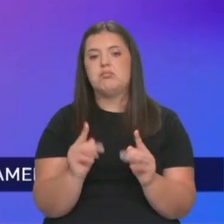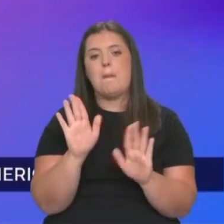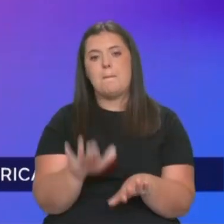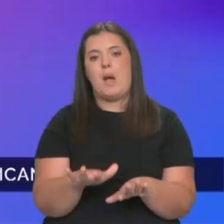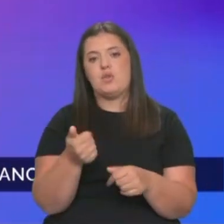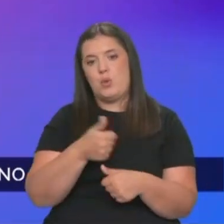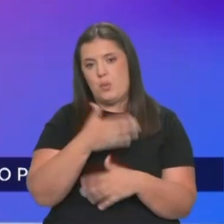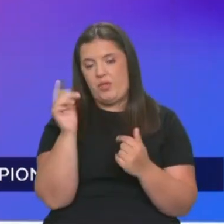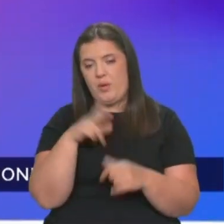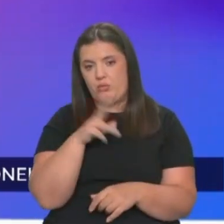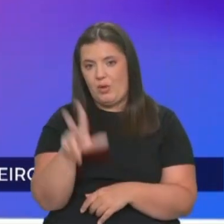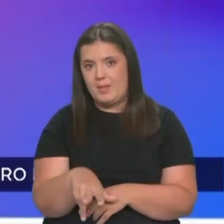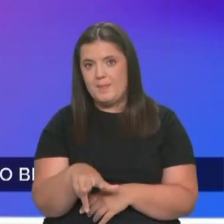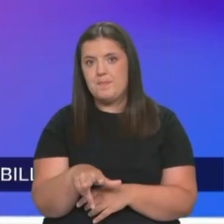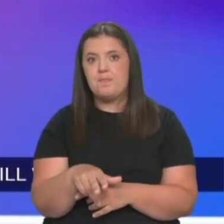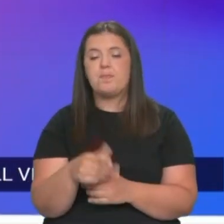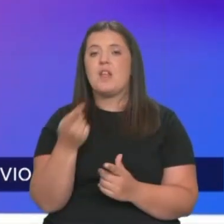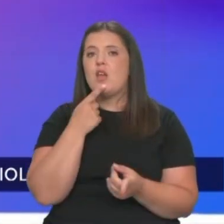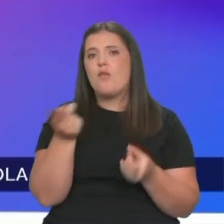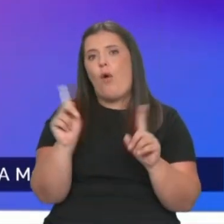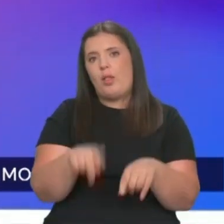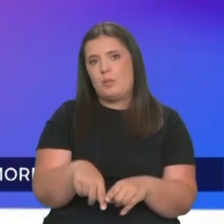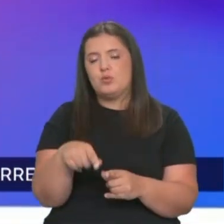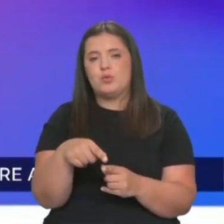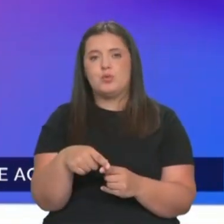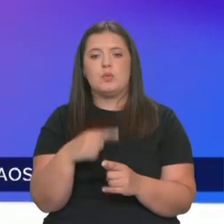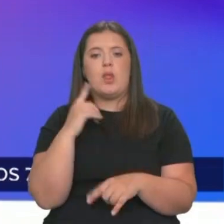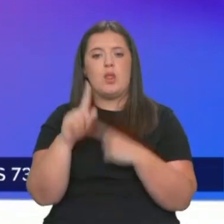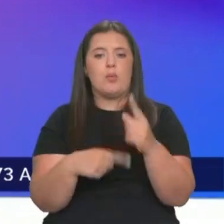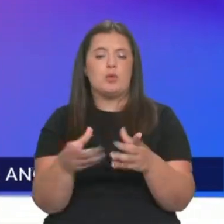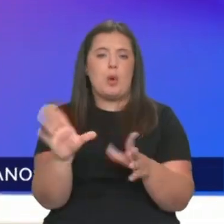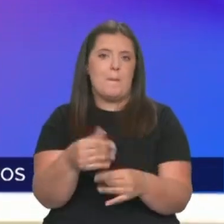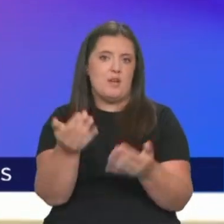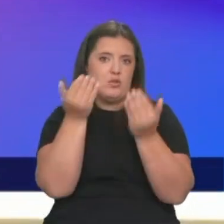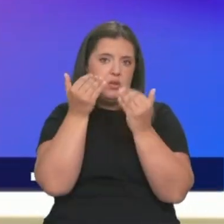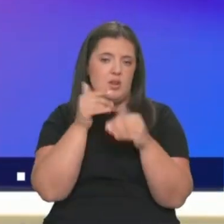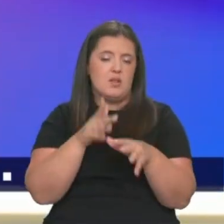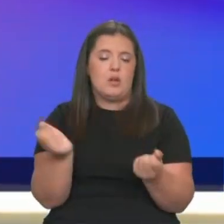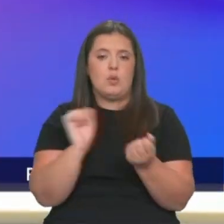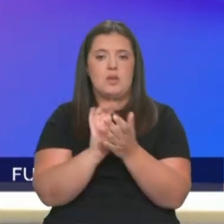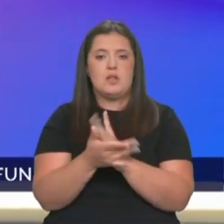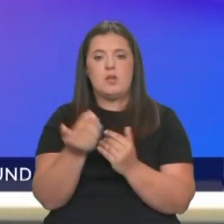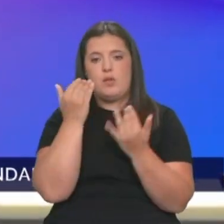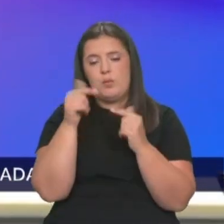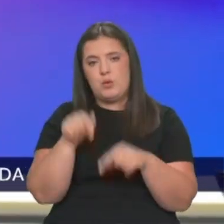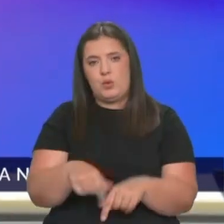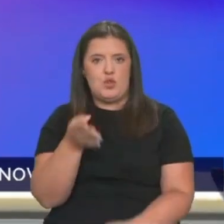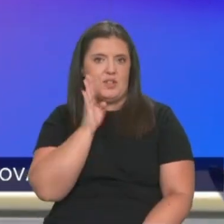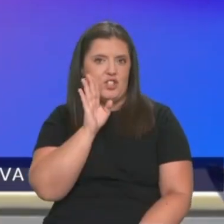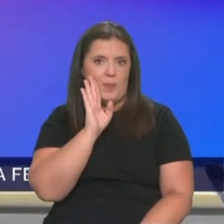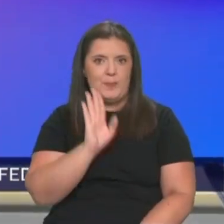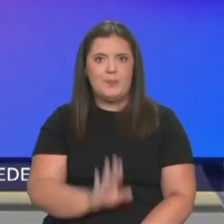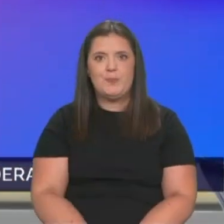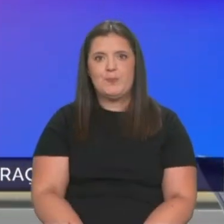Bom Dia Portugal e regressamos depois com mais notícias, a atualização da informação de hoje. Até já.